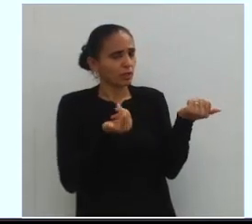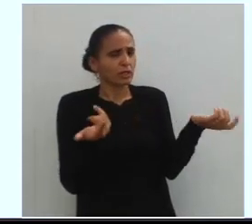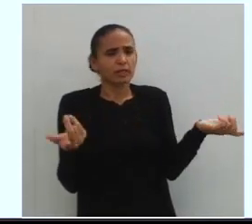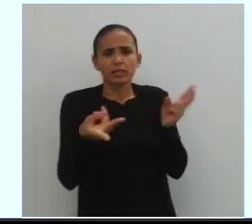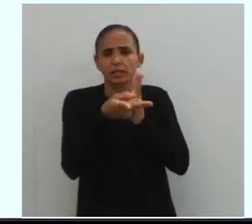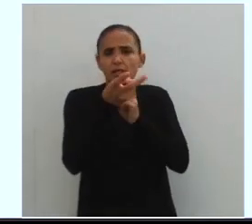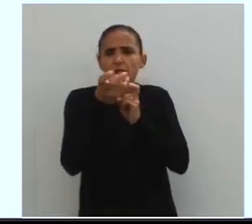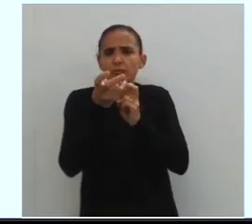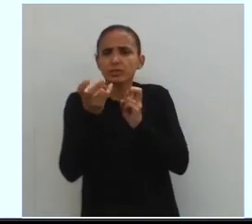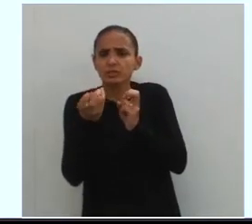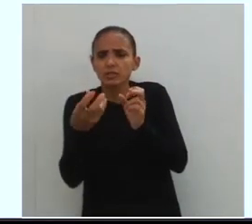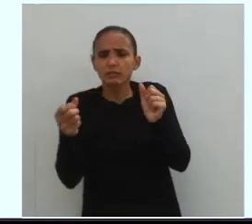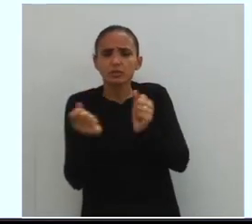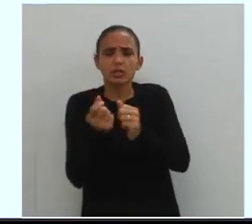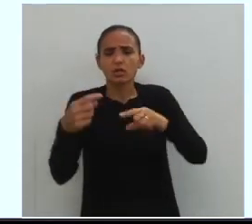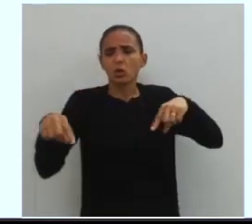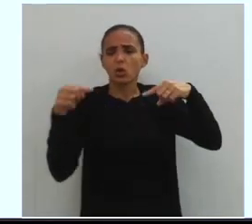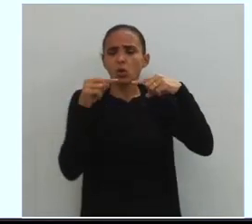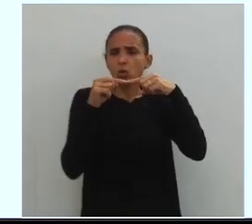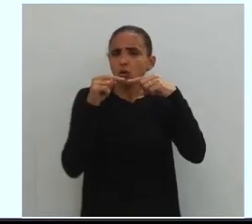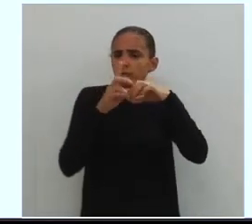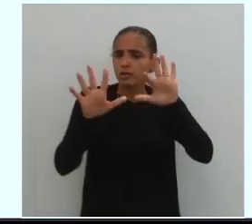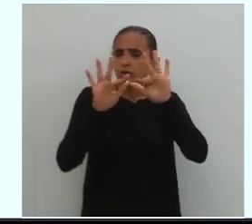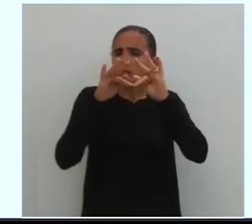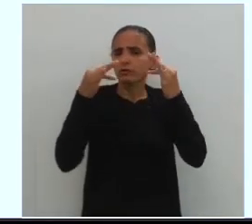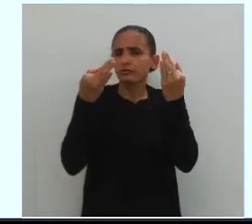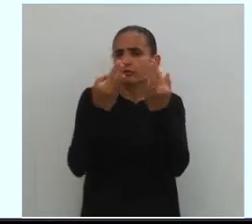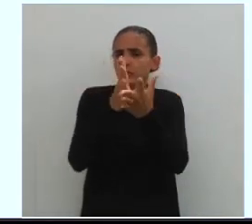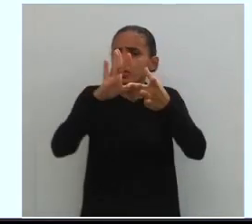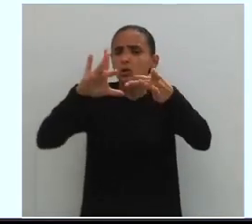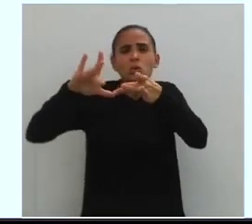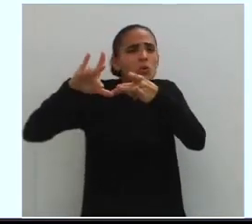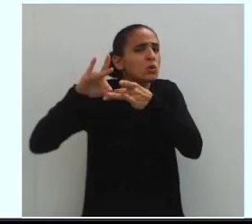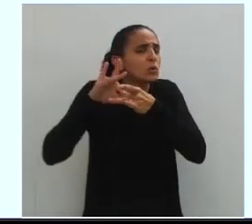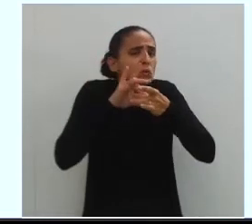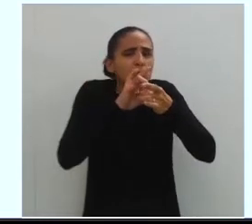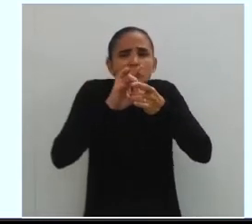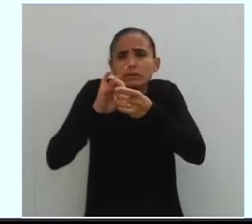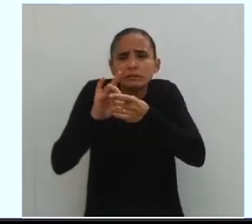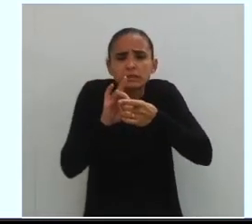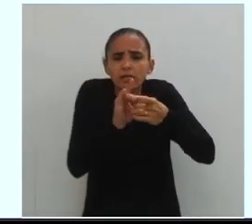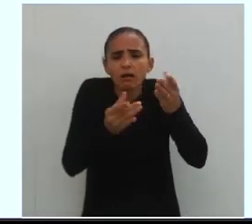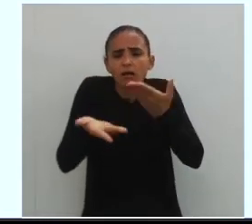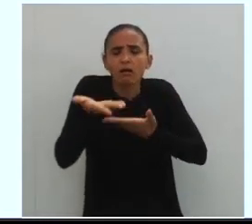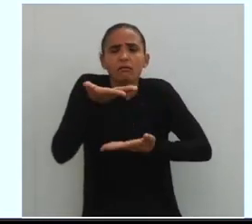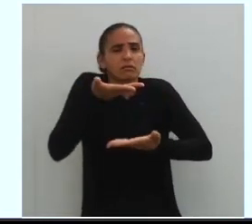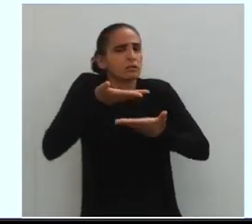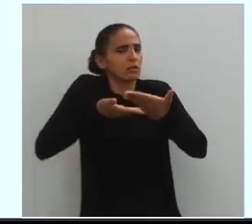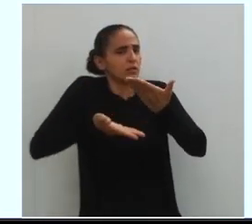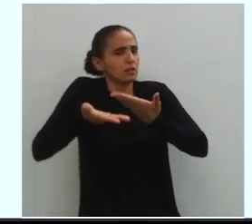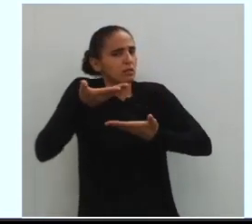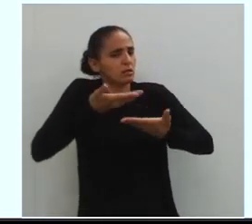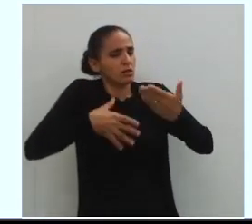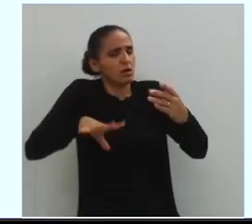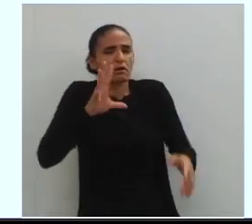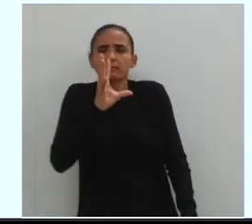se identifique com a família, né? Que mantenha vínculos. E esses vínculos tem que ser aquele